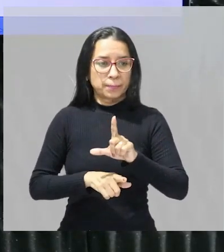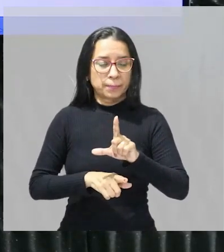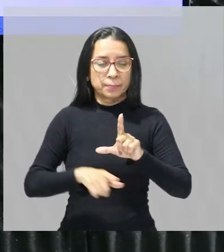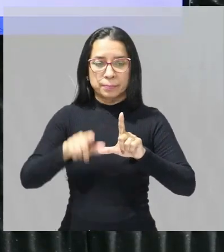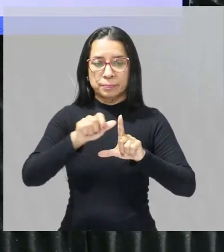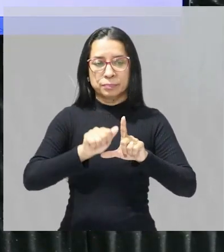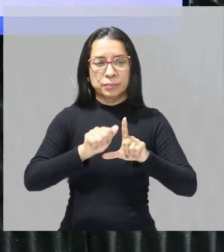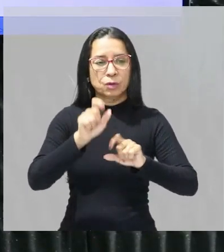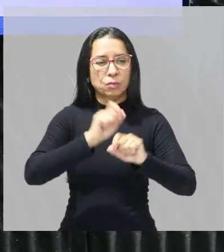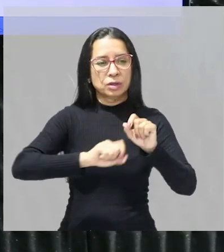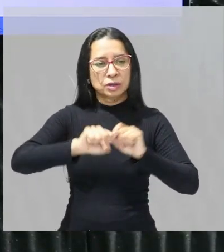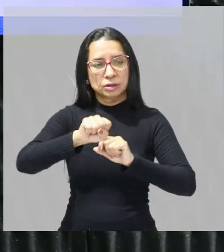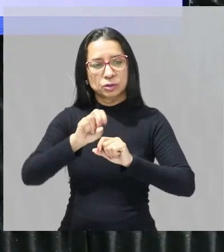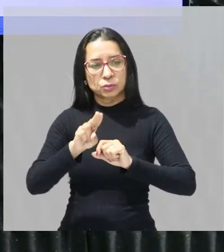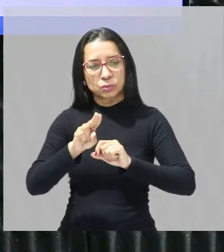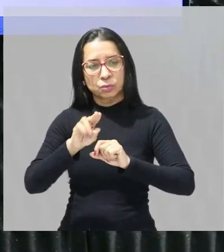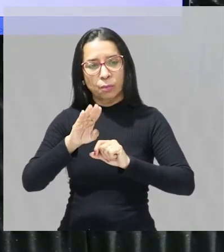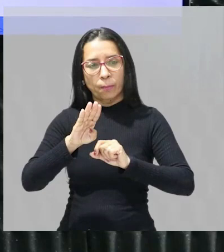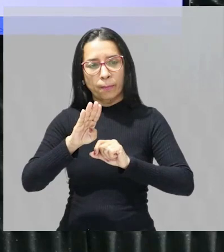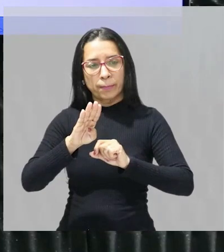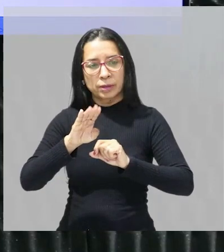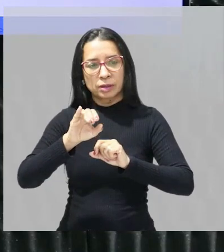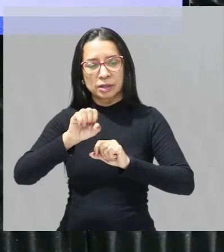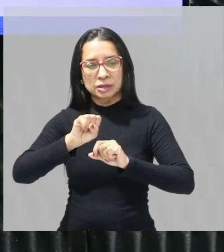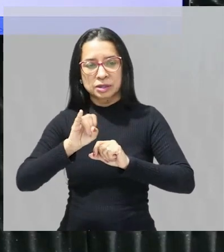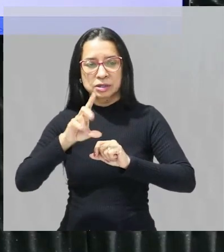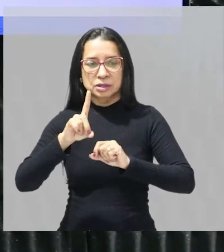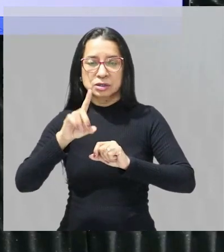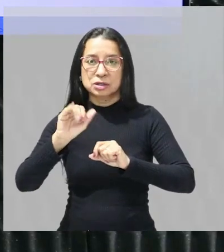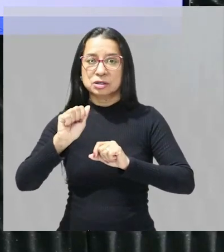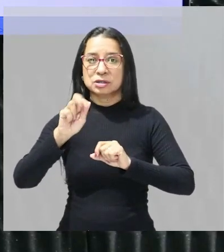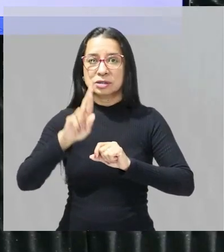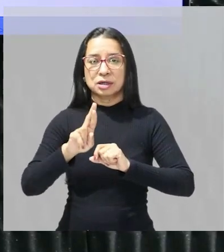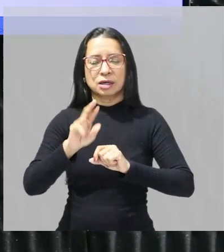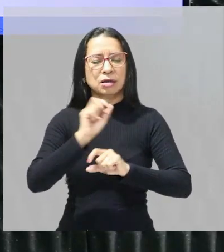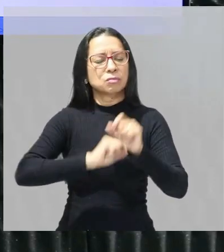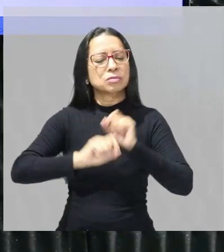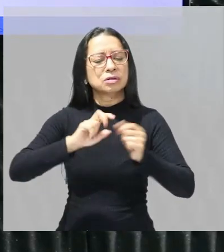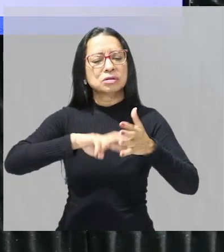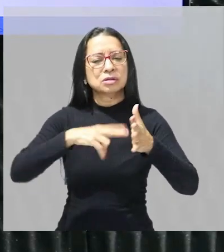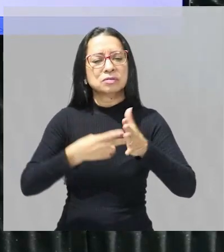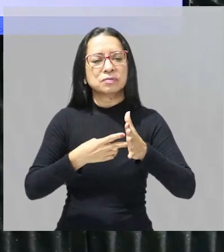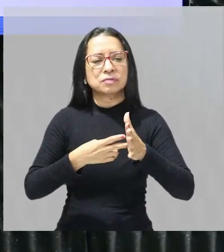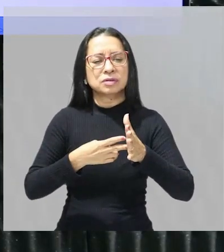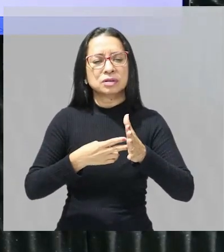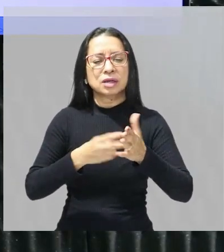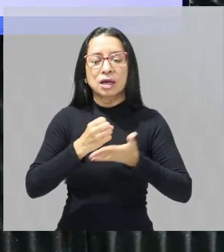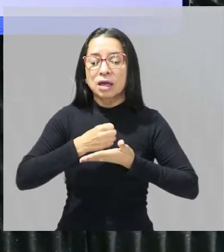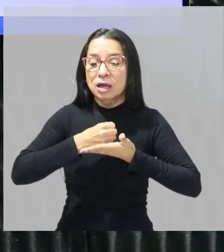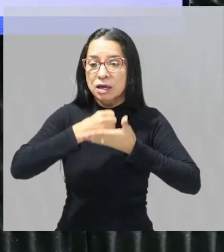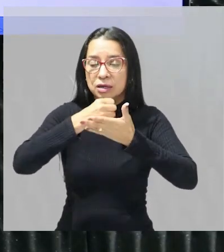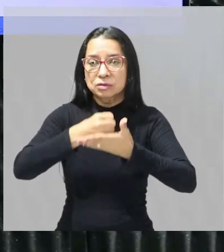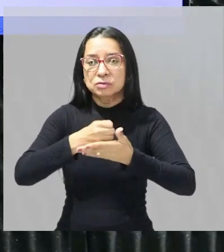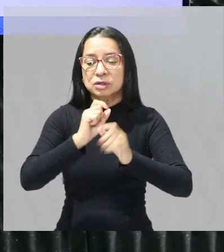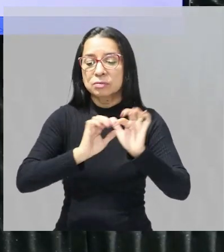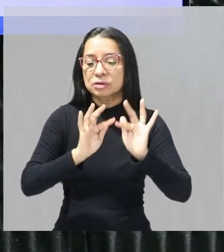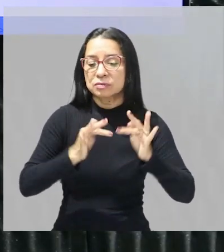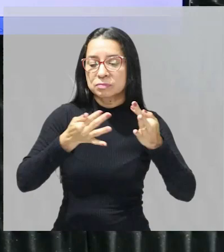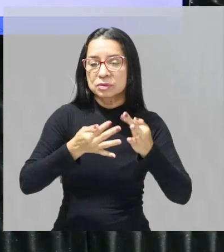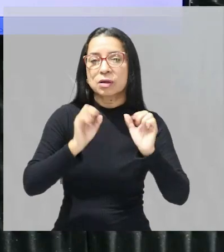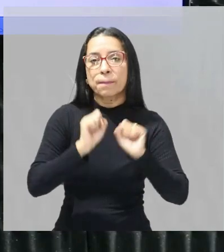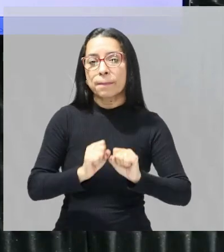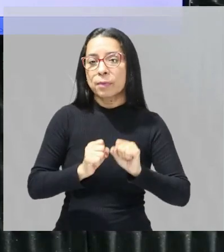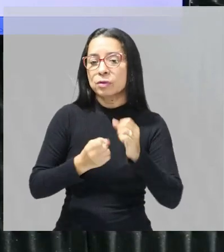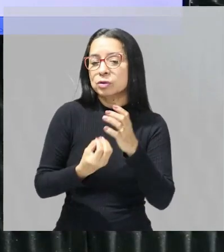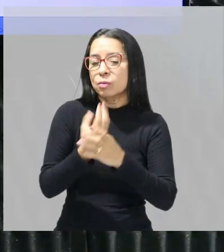é subsidiar, Marcos? Você dá apoio para que essas famílias possam produzir, né, estes alimentos orgânicos, né, e, consequentemente,